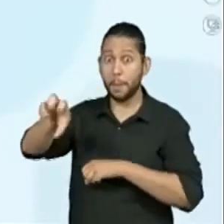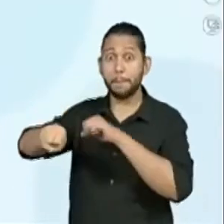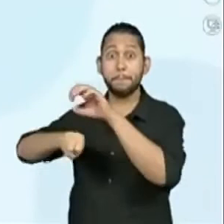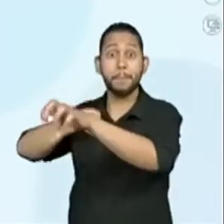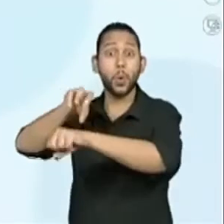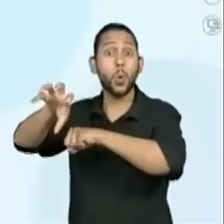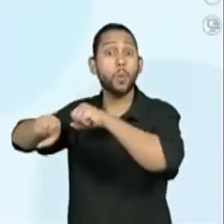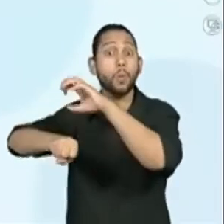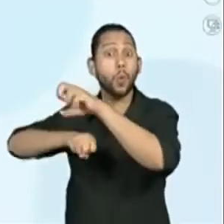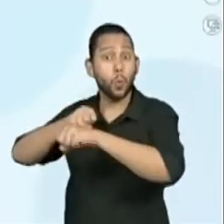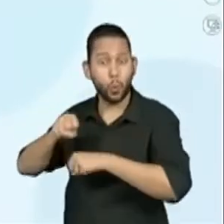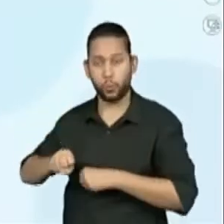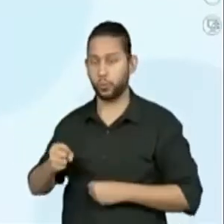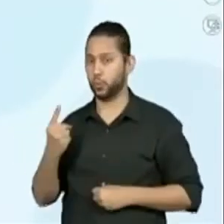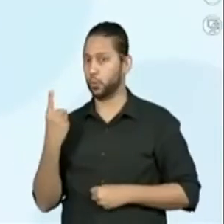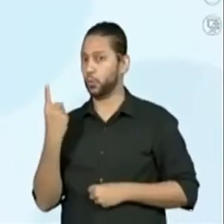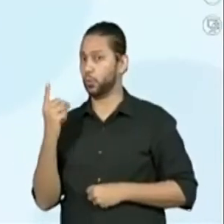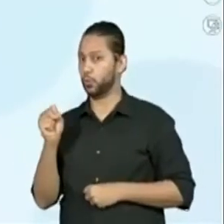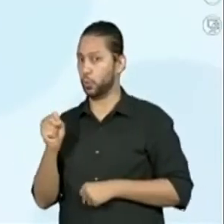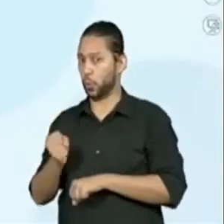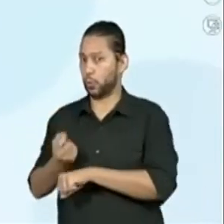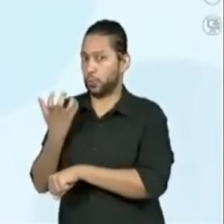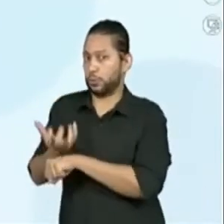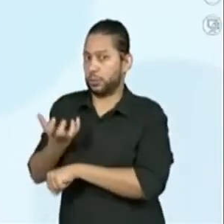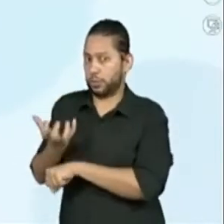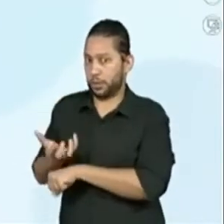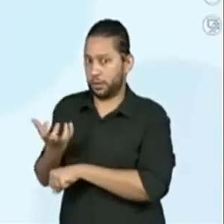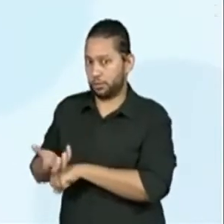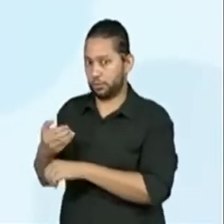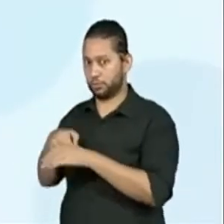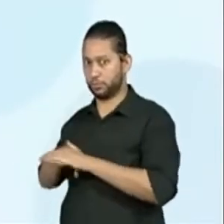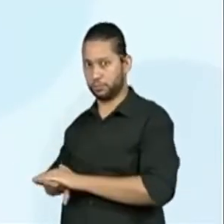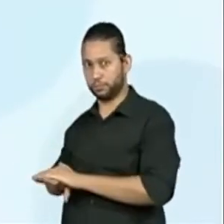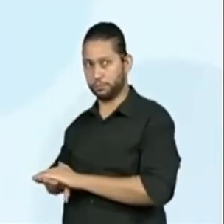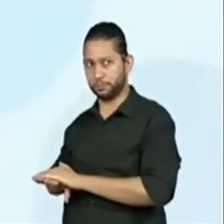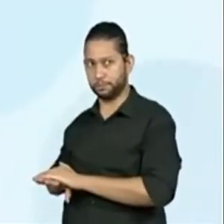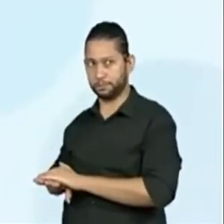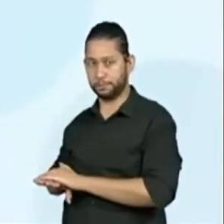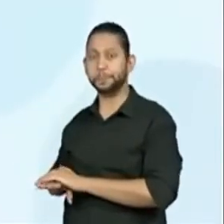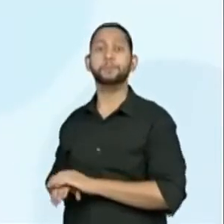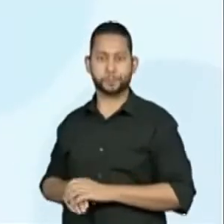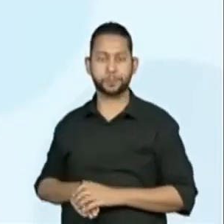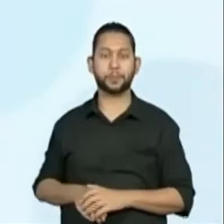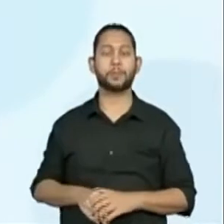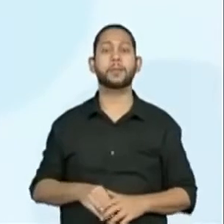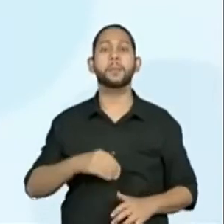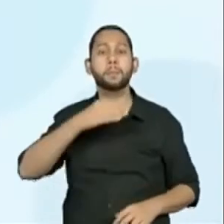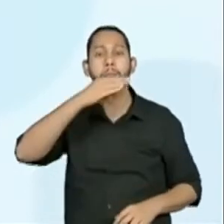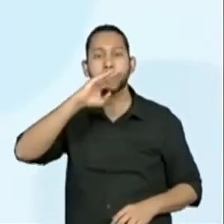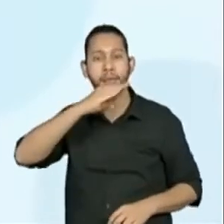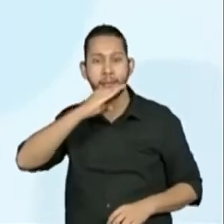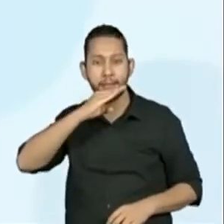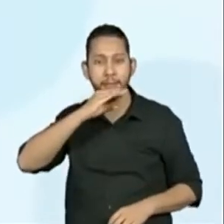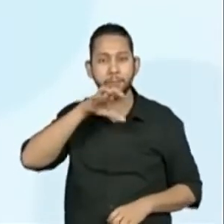ele colheu 18 abacaxis e o